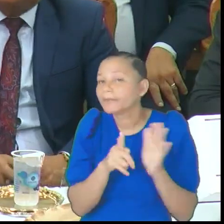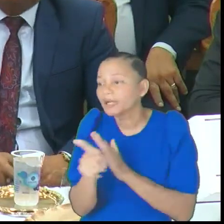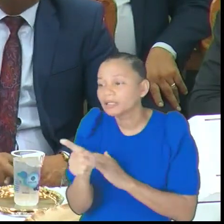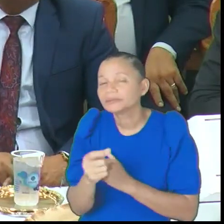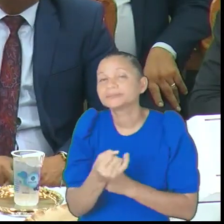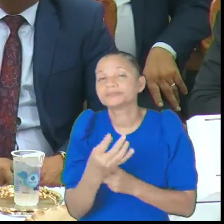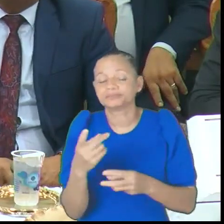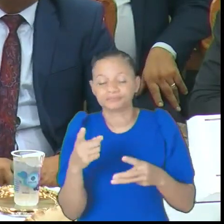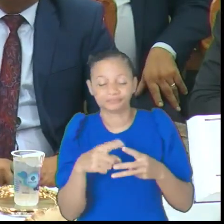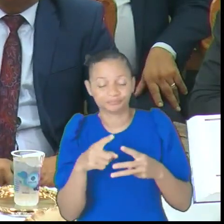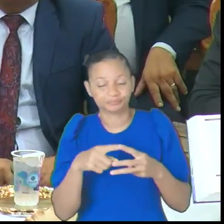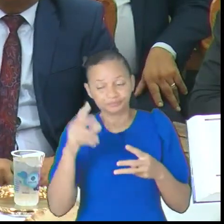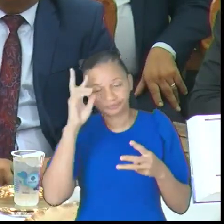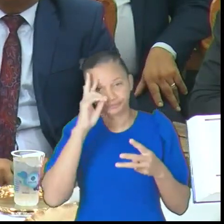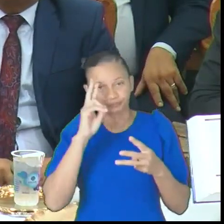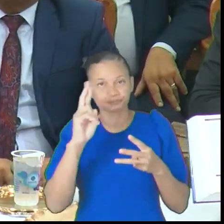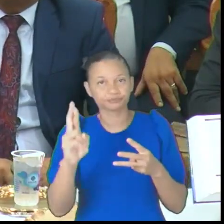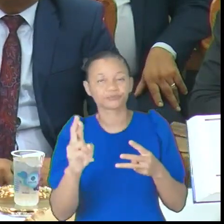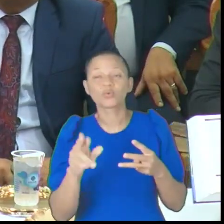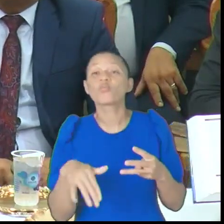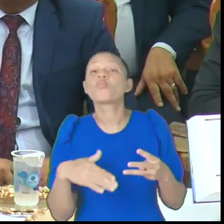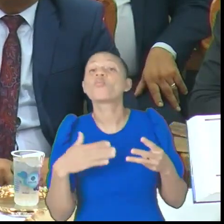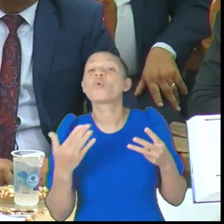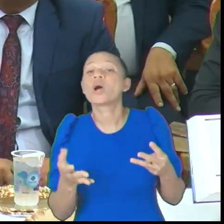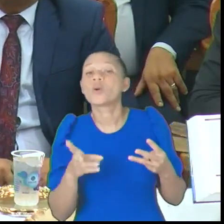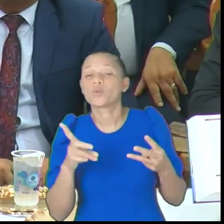A primeira: Senhor, quando